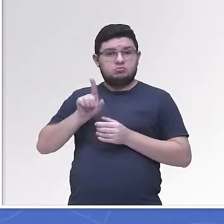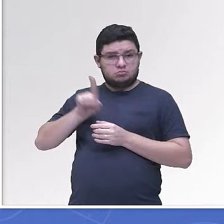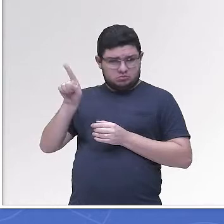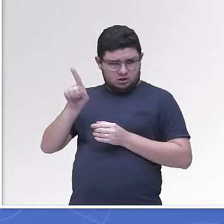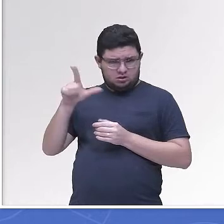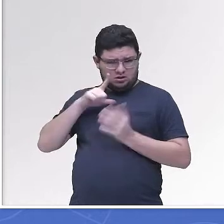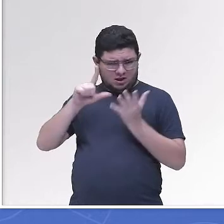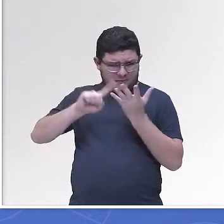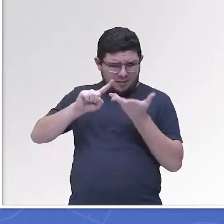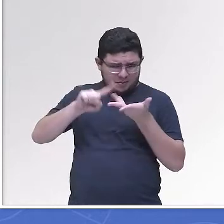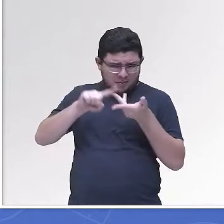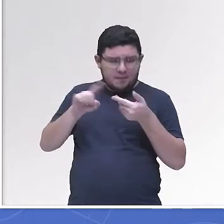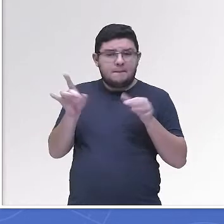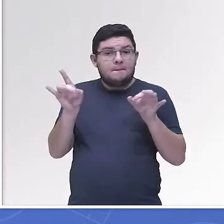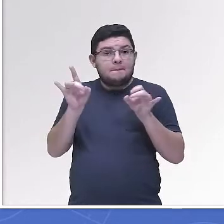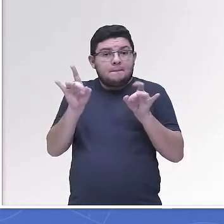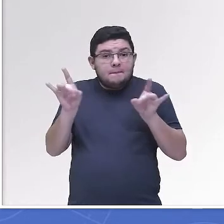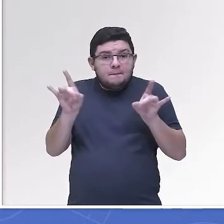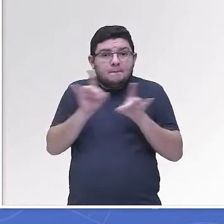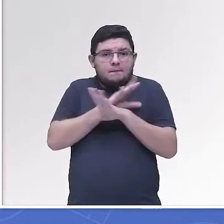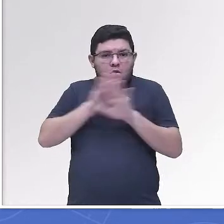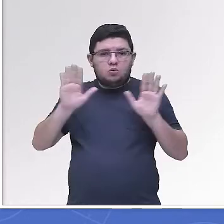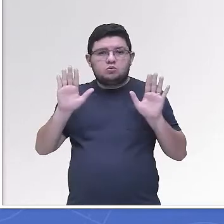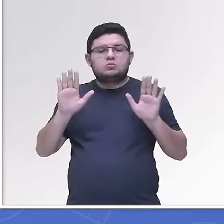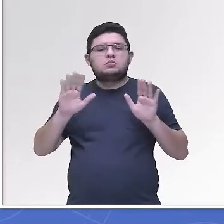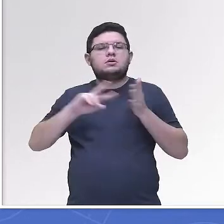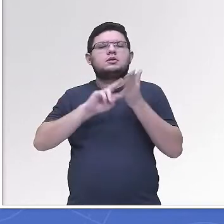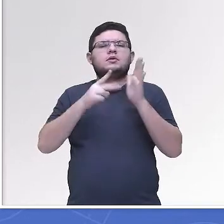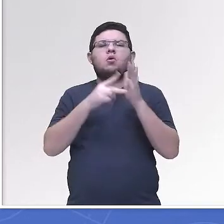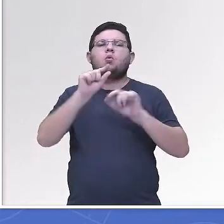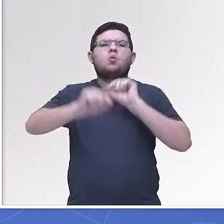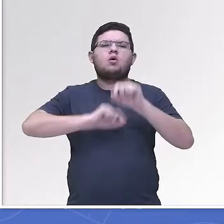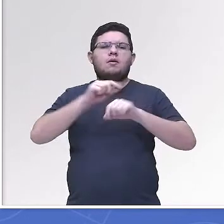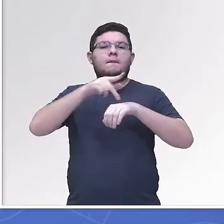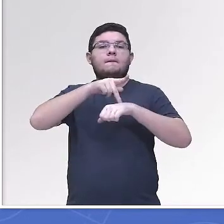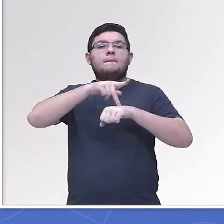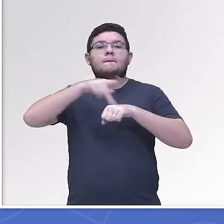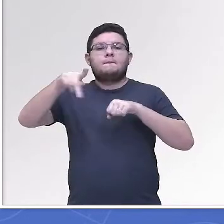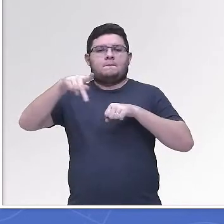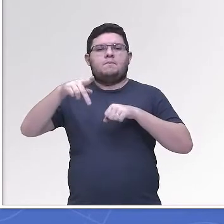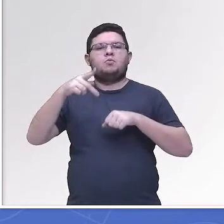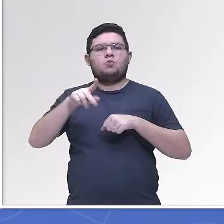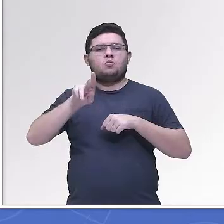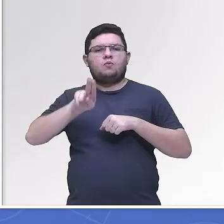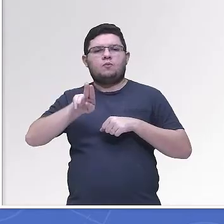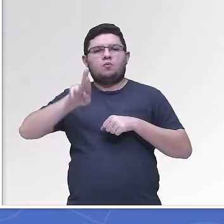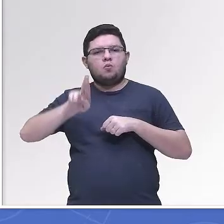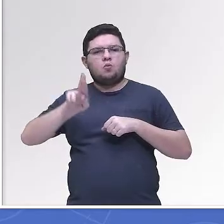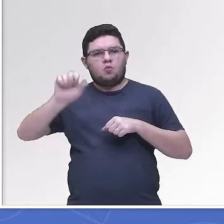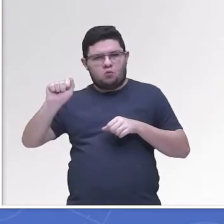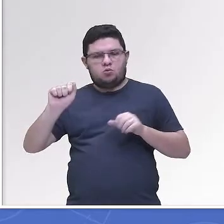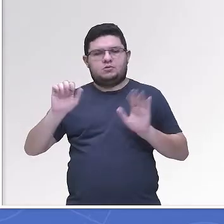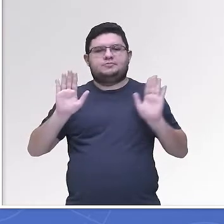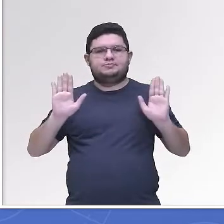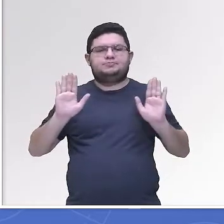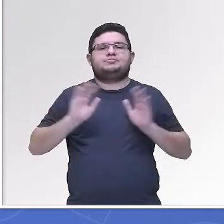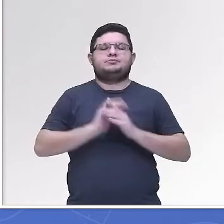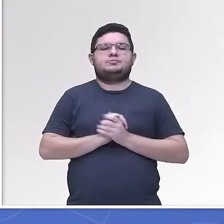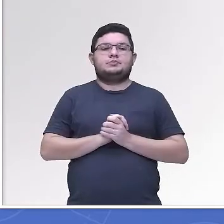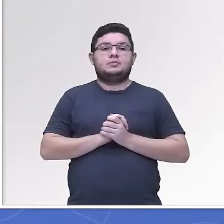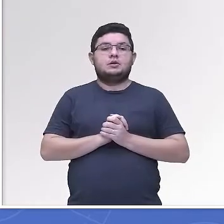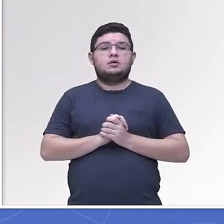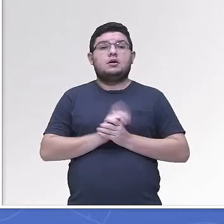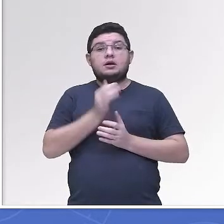substância química pura. Se, por exemplo, temos as águas de rios, de